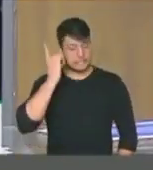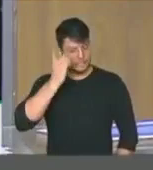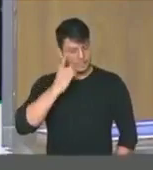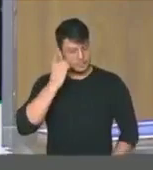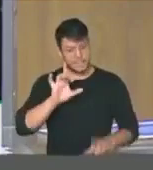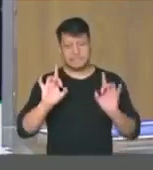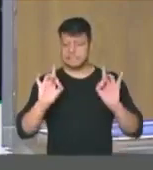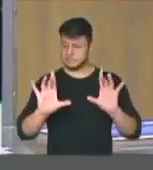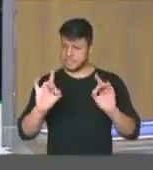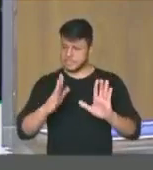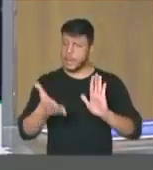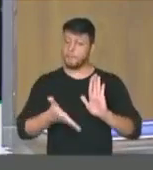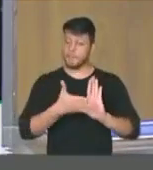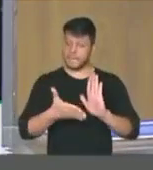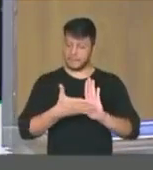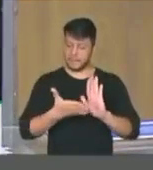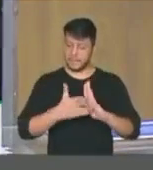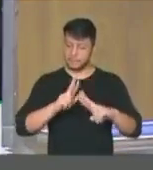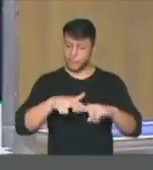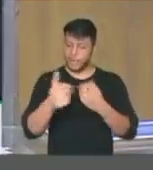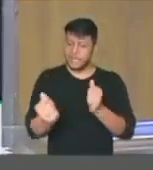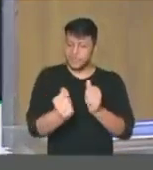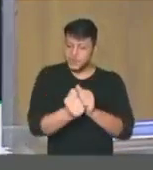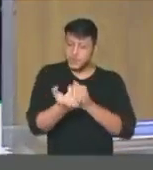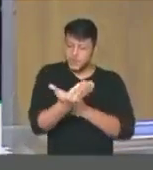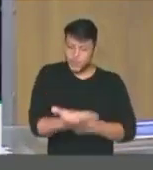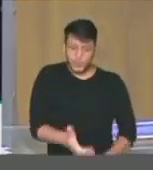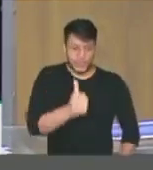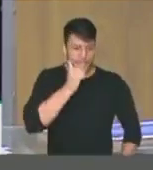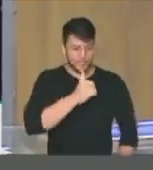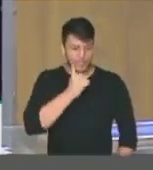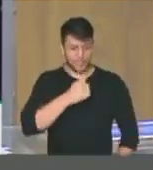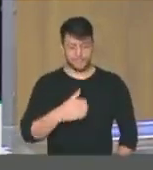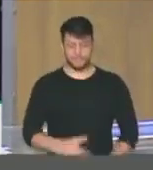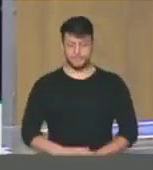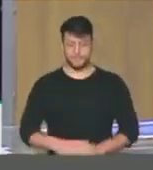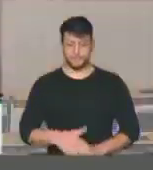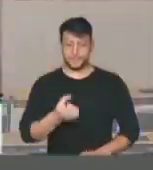dessa casa. Parabéns por estar ao seu lado e seja sempre bem-vindo a esta casa.